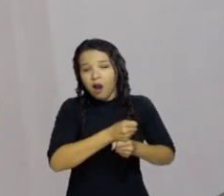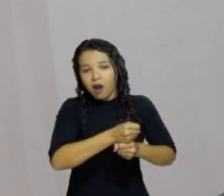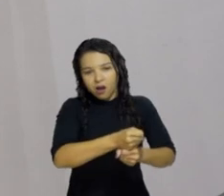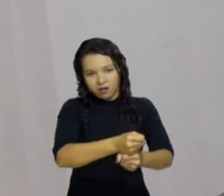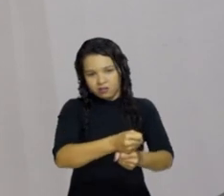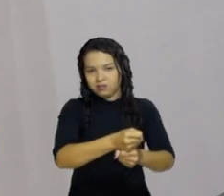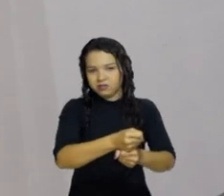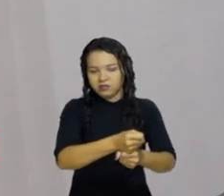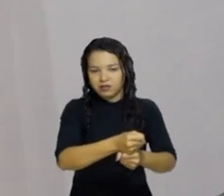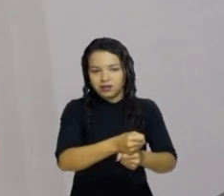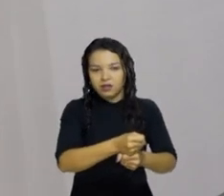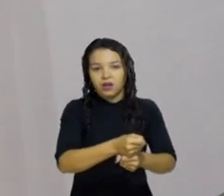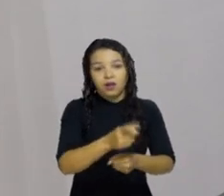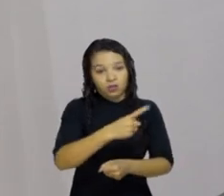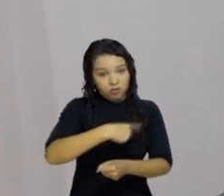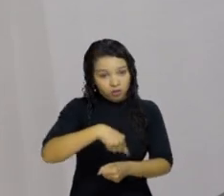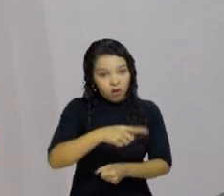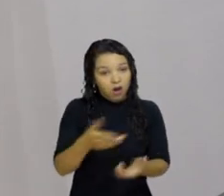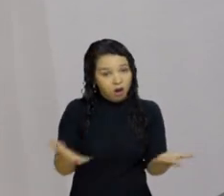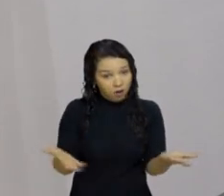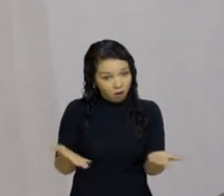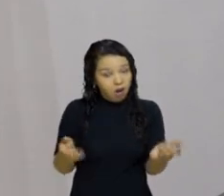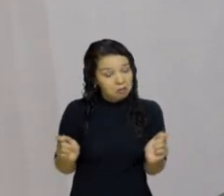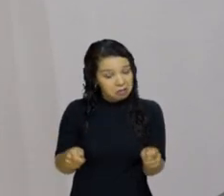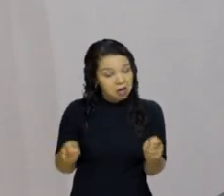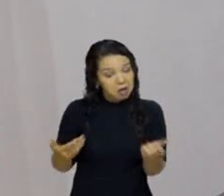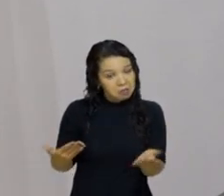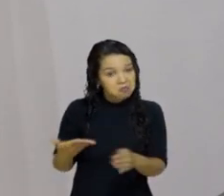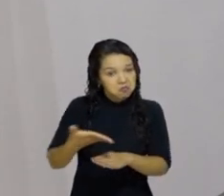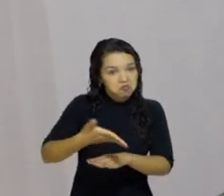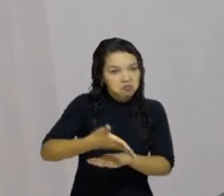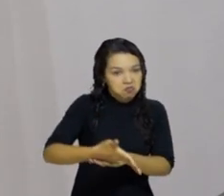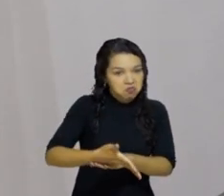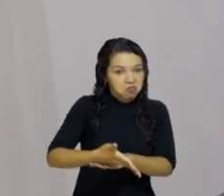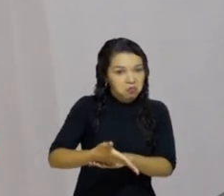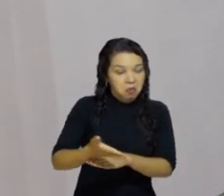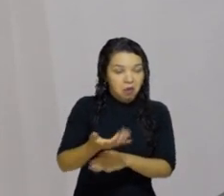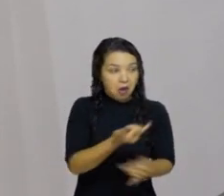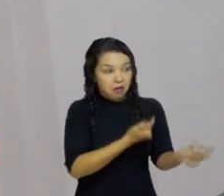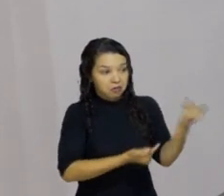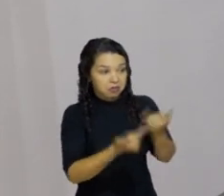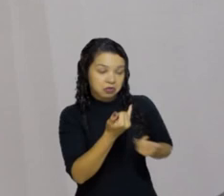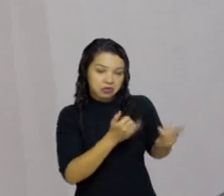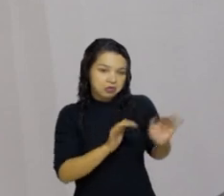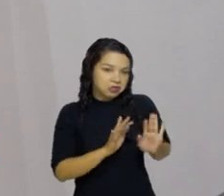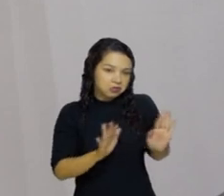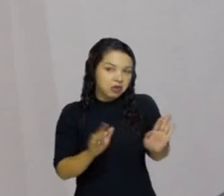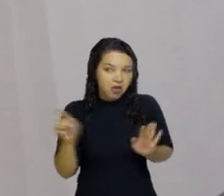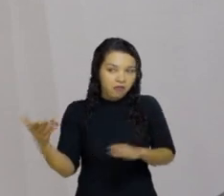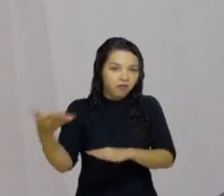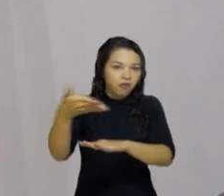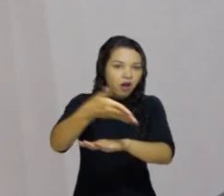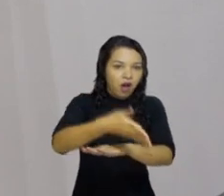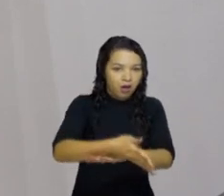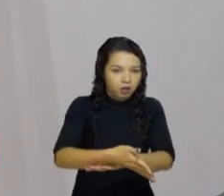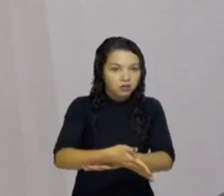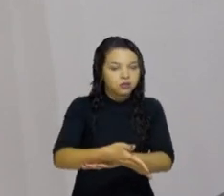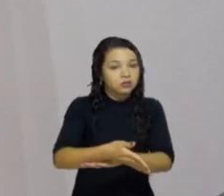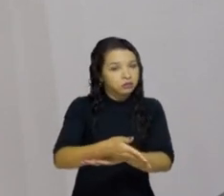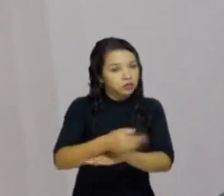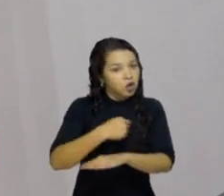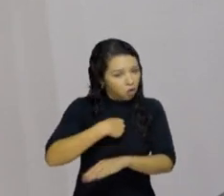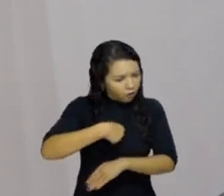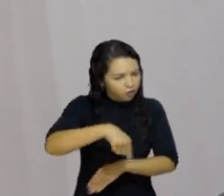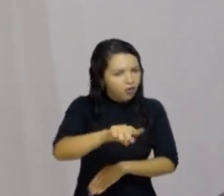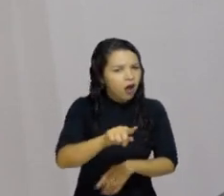Mas nós temos a oportunidade de repente, estarmos lá, que soubemos que ele estará lá, e levar a nossa manifestação,